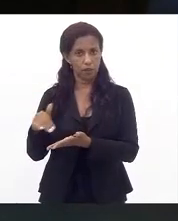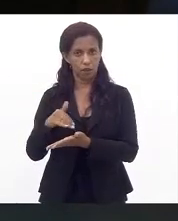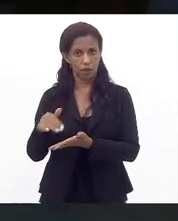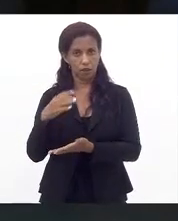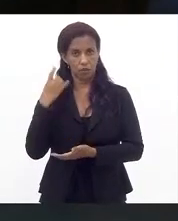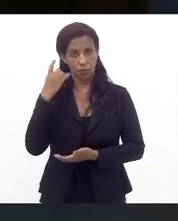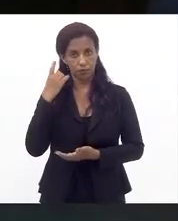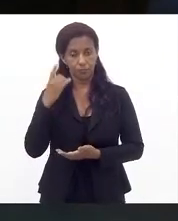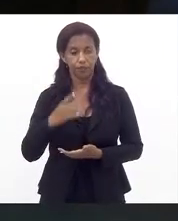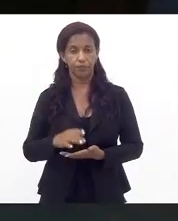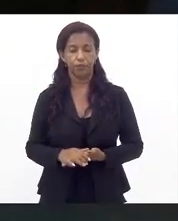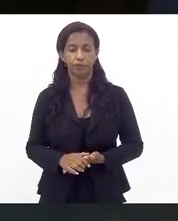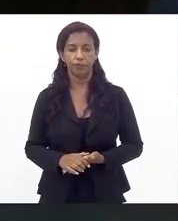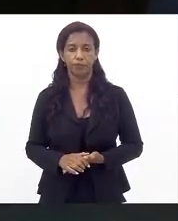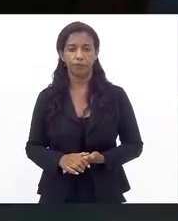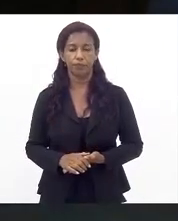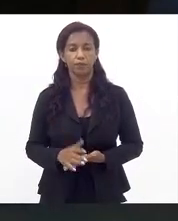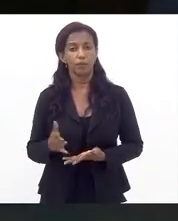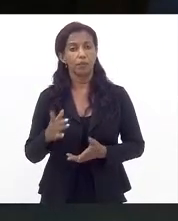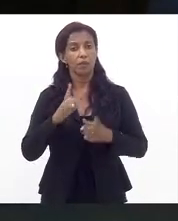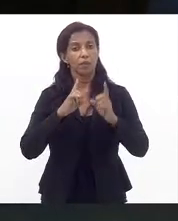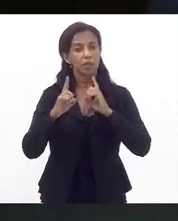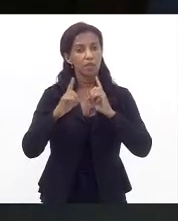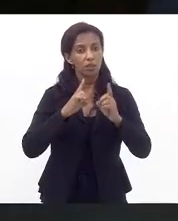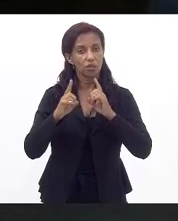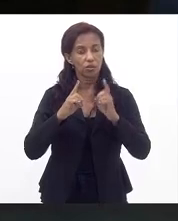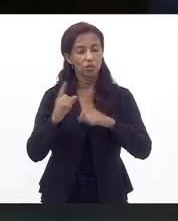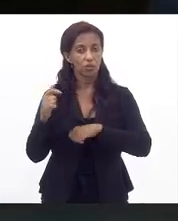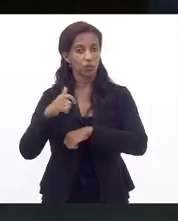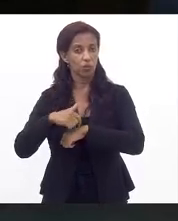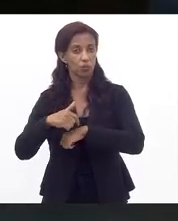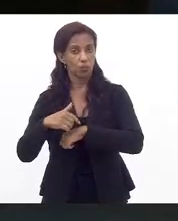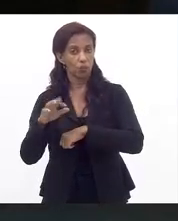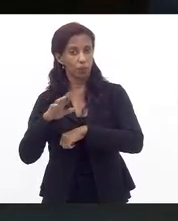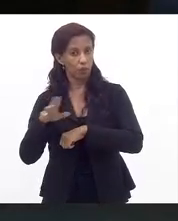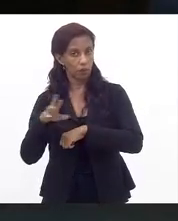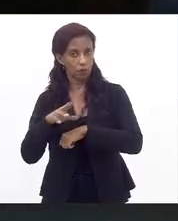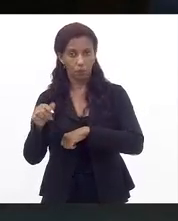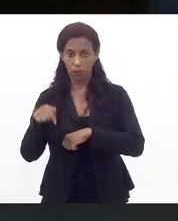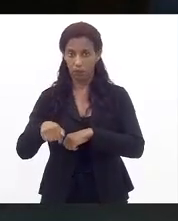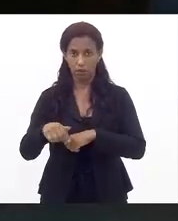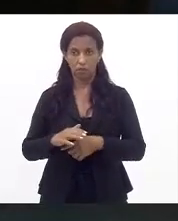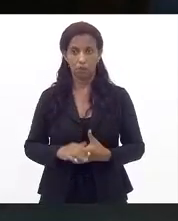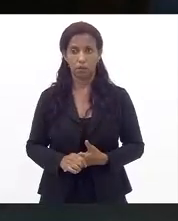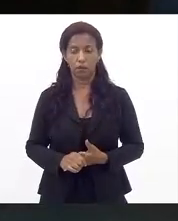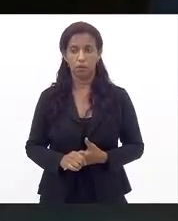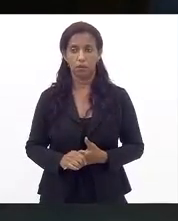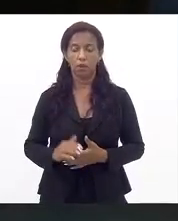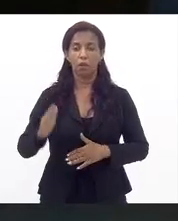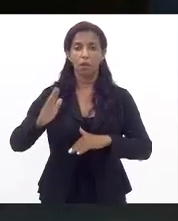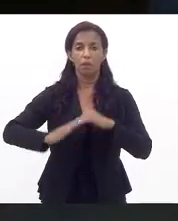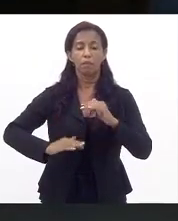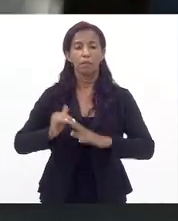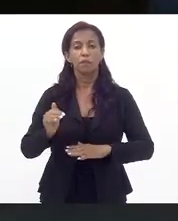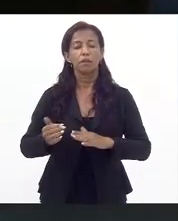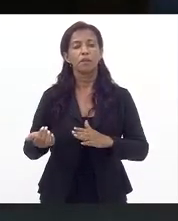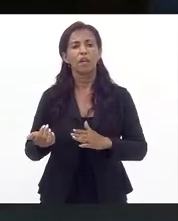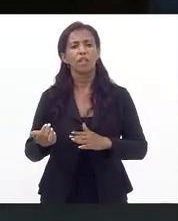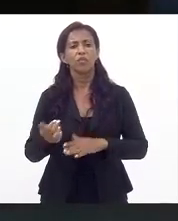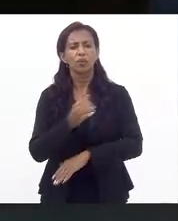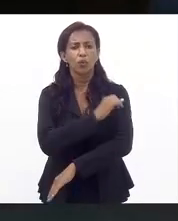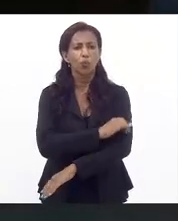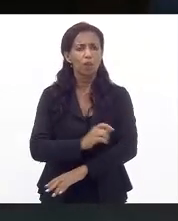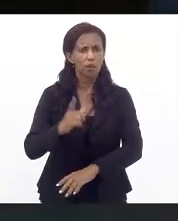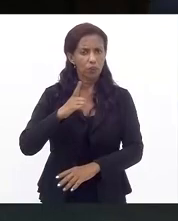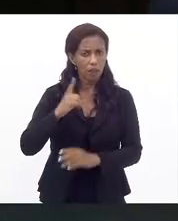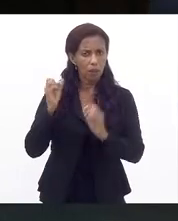deputado Axe disco tinham um determinado momento e não é esse a capacidade do Rio de Janeiro em pagar a